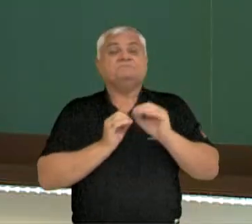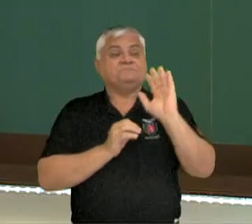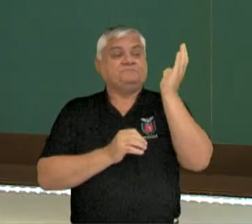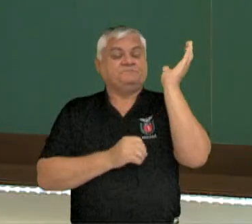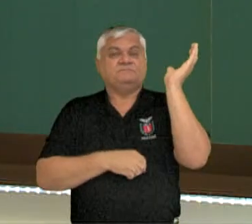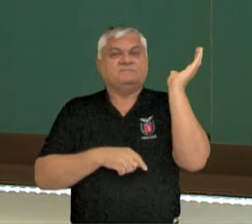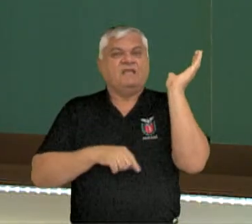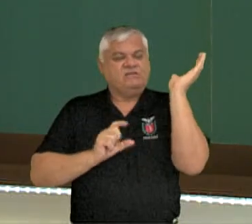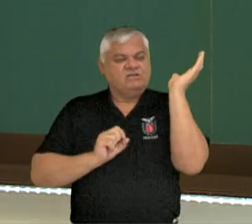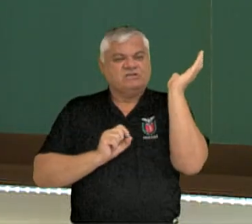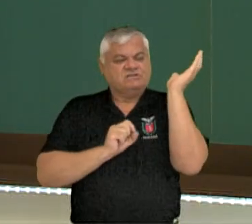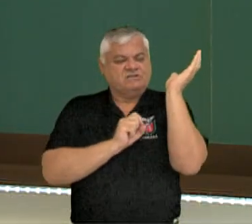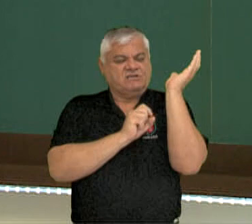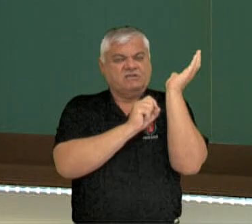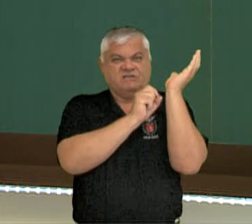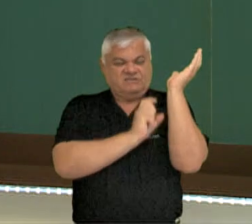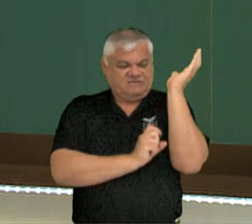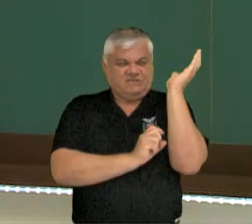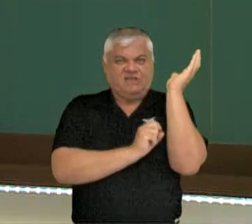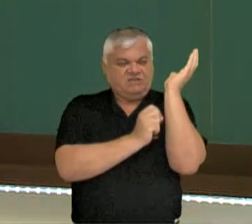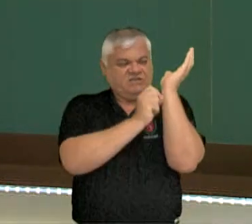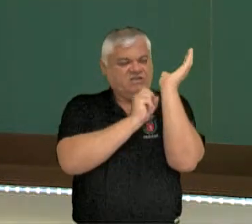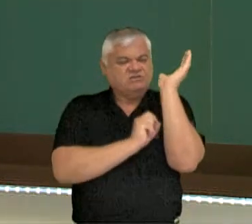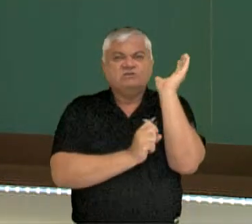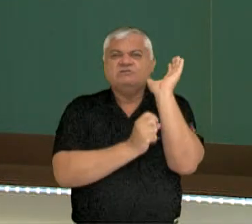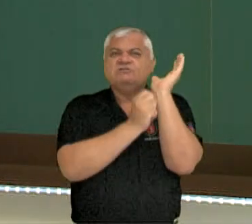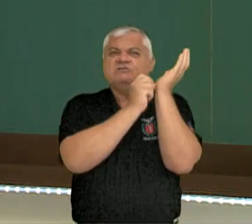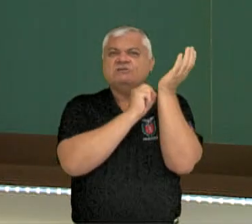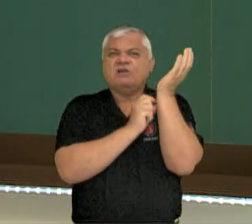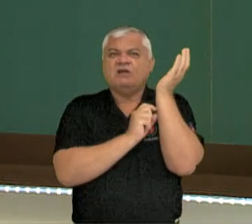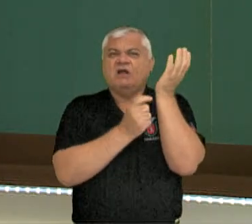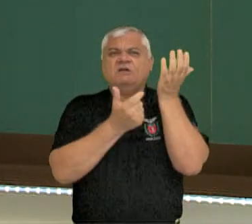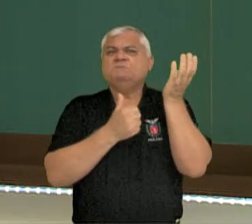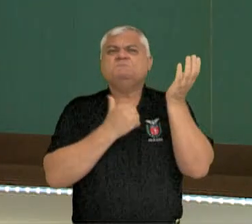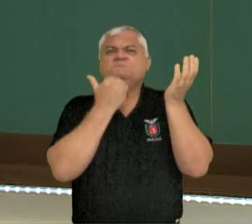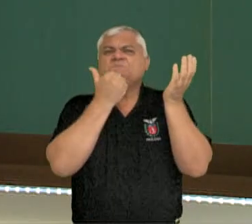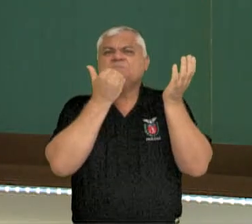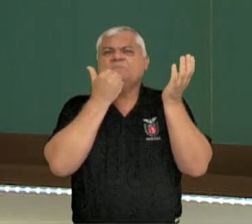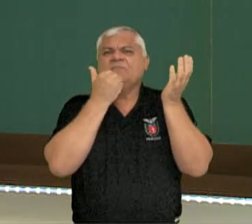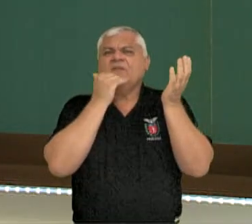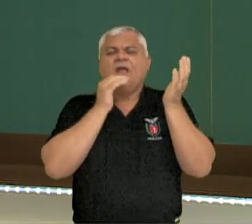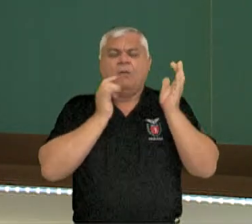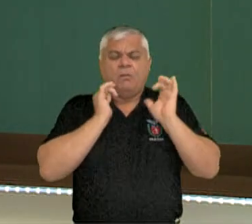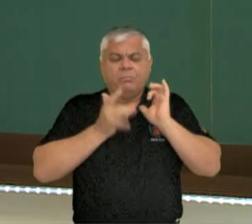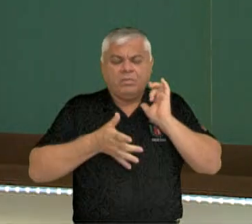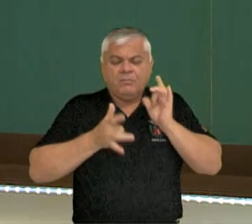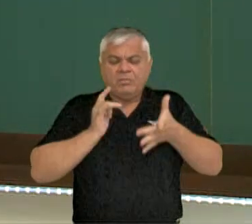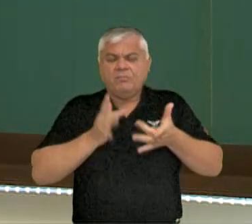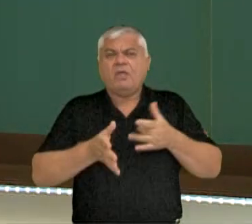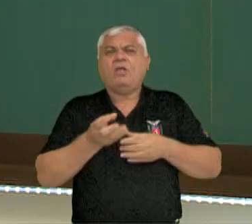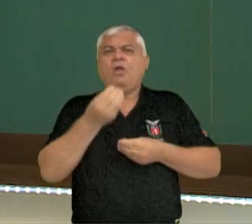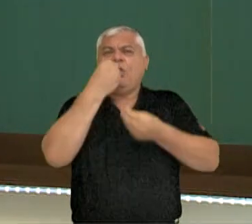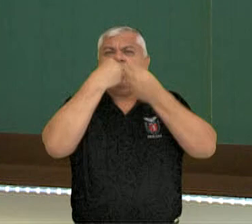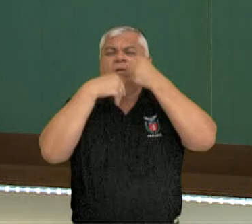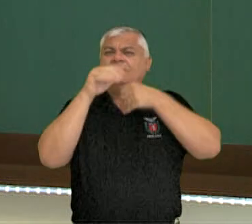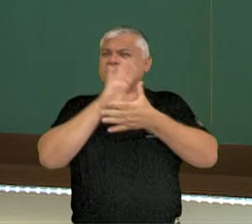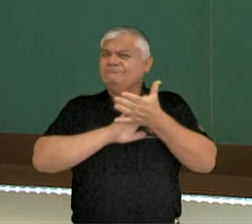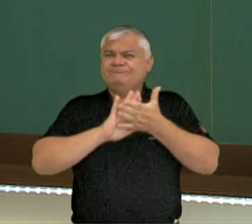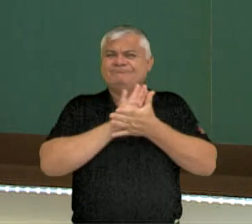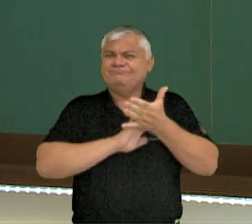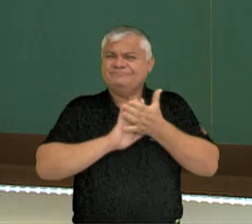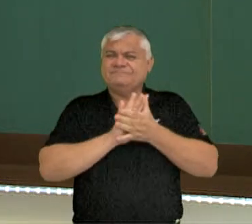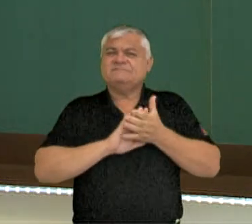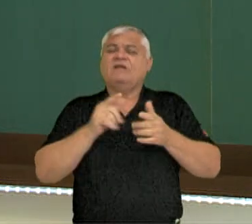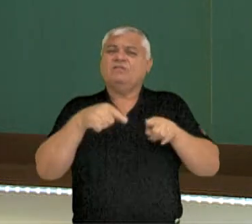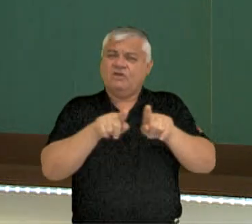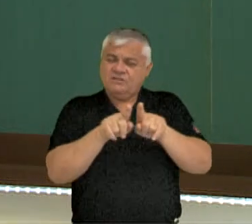os outros animais, não conseguem digerir, né, esse polissacarídeo vegetal. Nem a gente consegue, né? A gente consegue